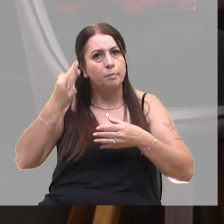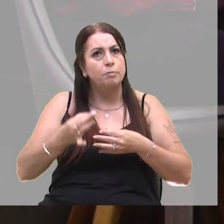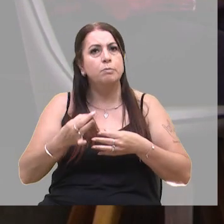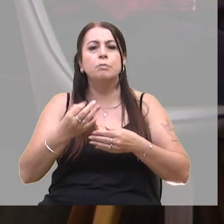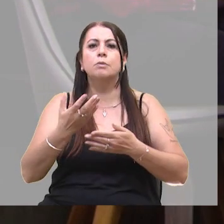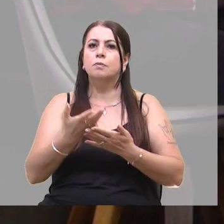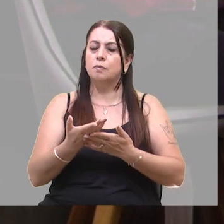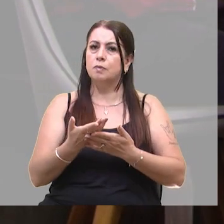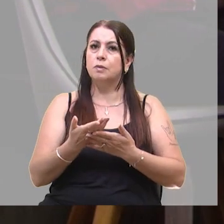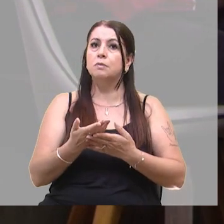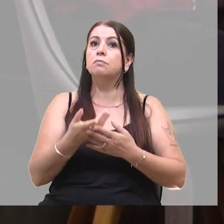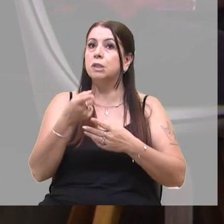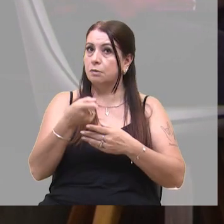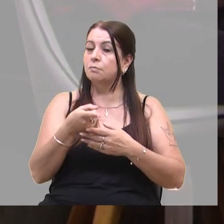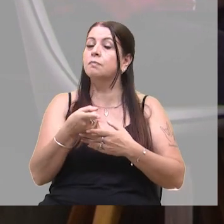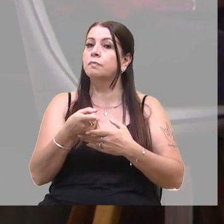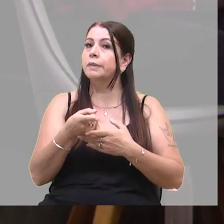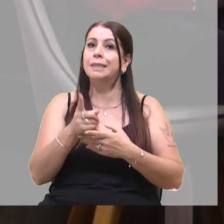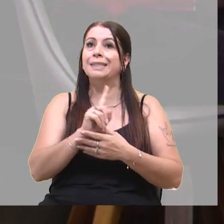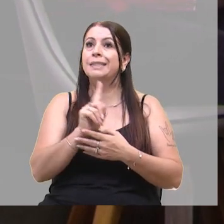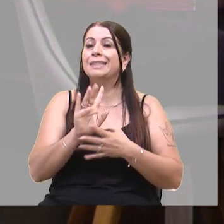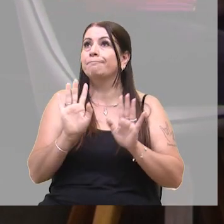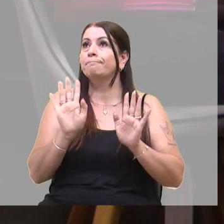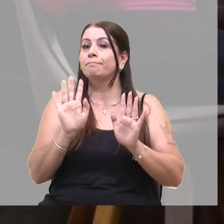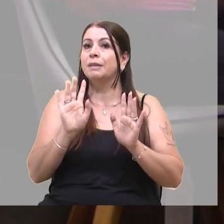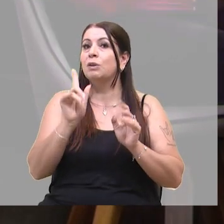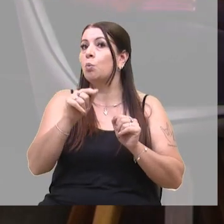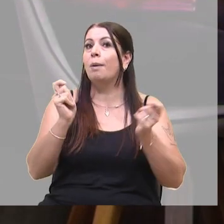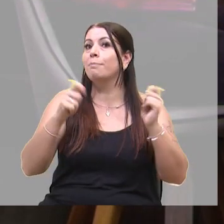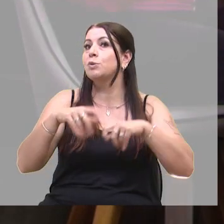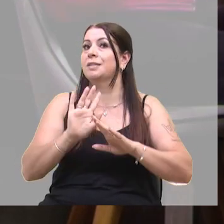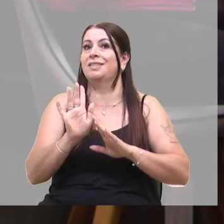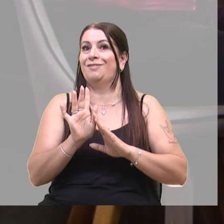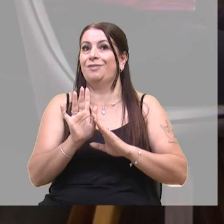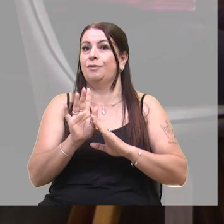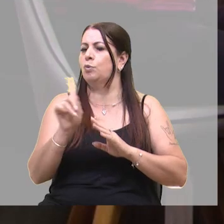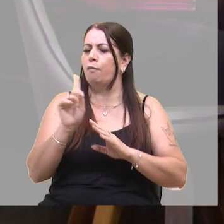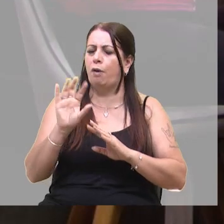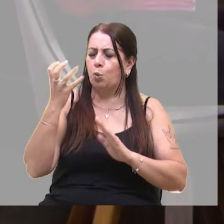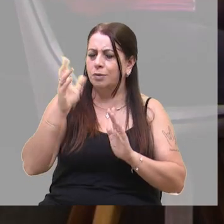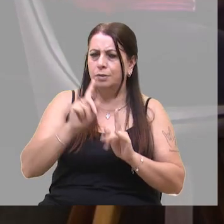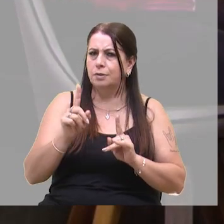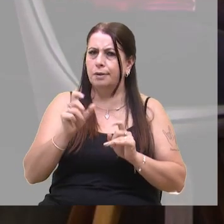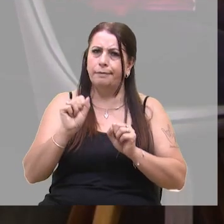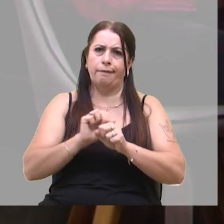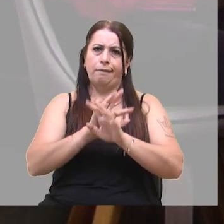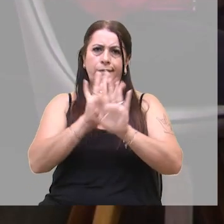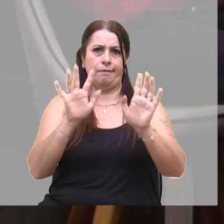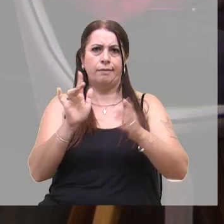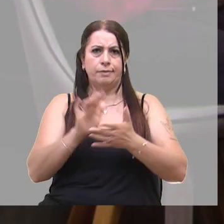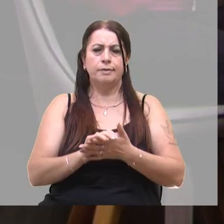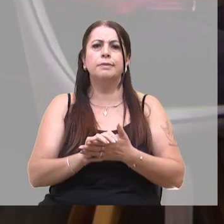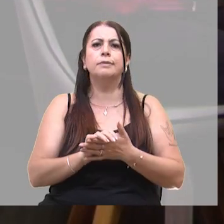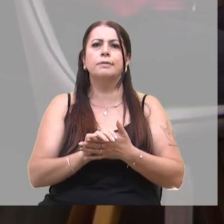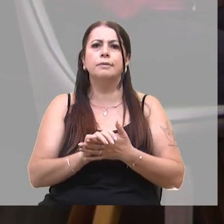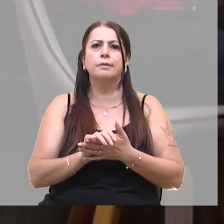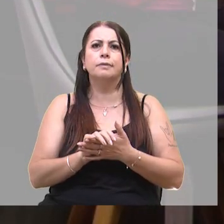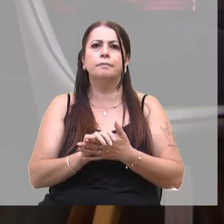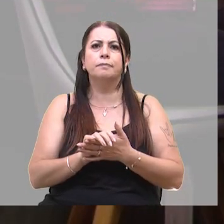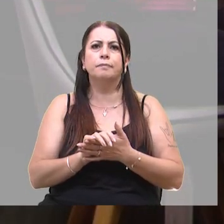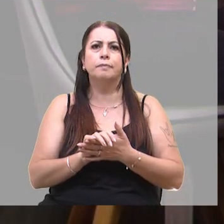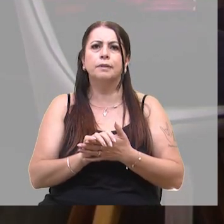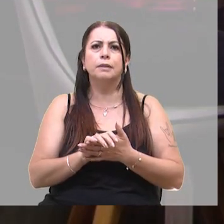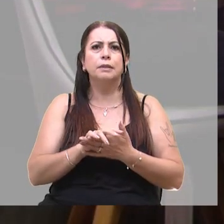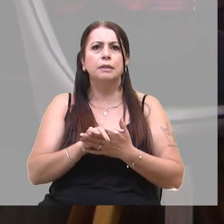grupo, essa compreensão de que isso absolutamente não é possível, isso não vai acontecer, a gente tem